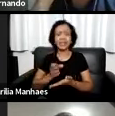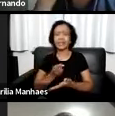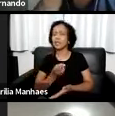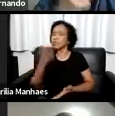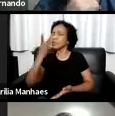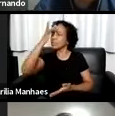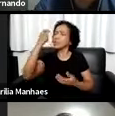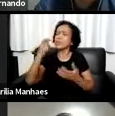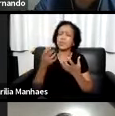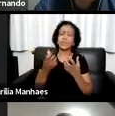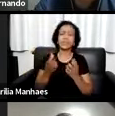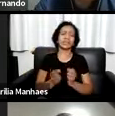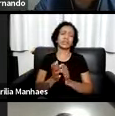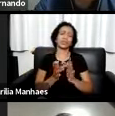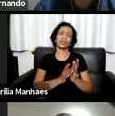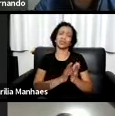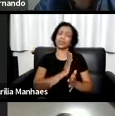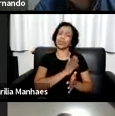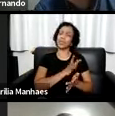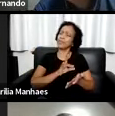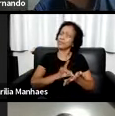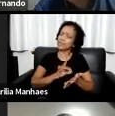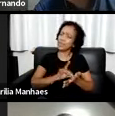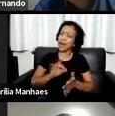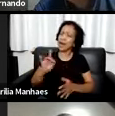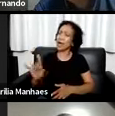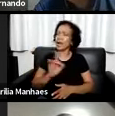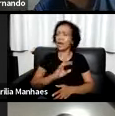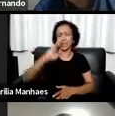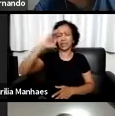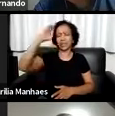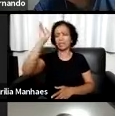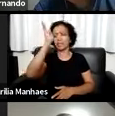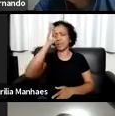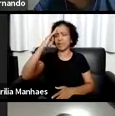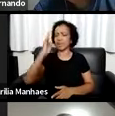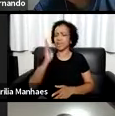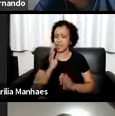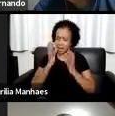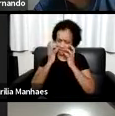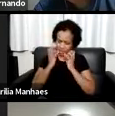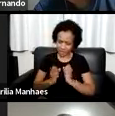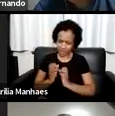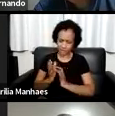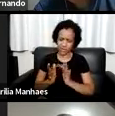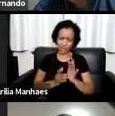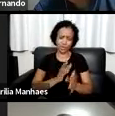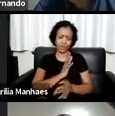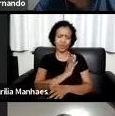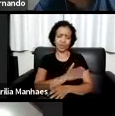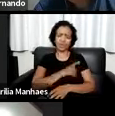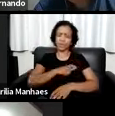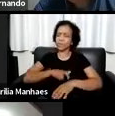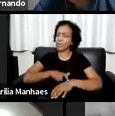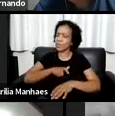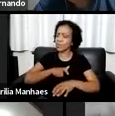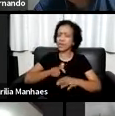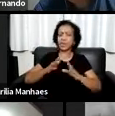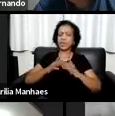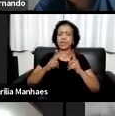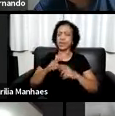coração de cada brasileiro. Nós nos unimos como igreja nesse lugar, Senhor, para